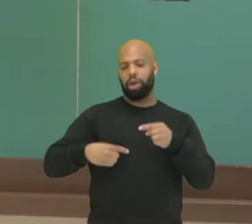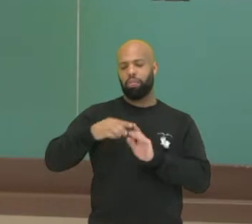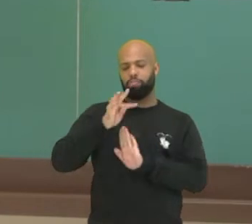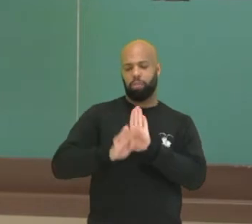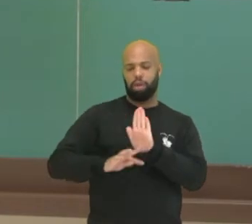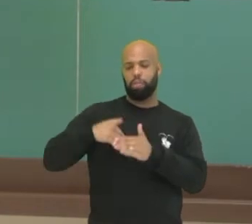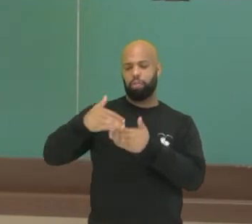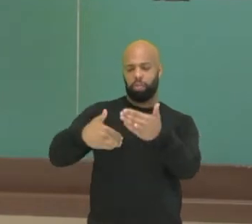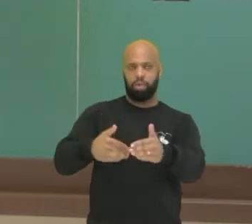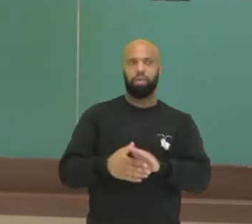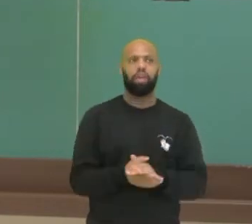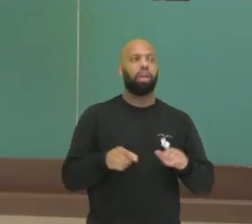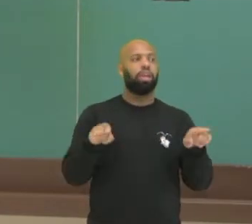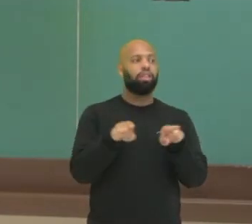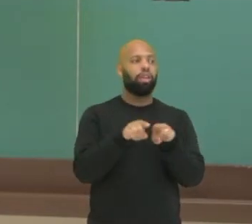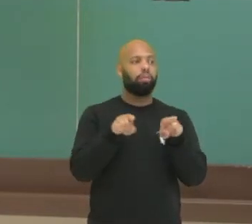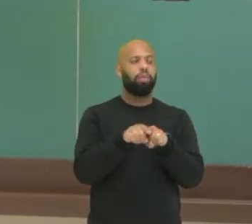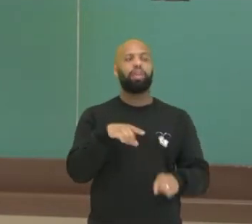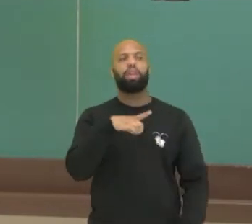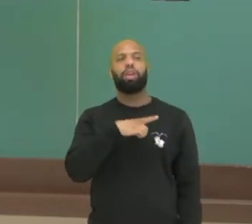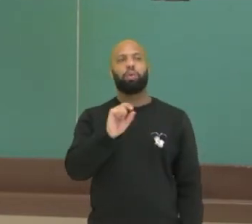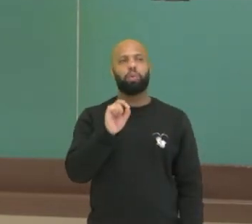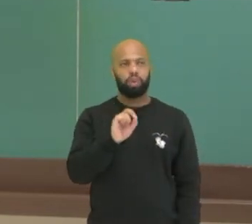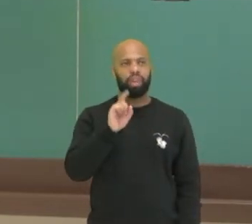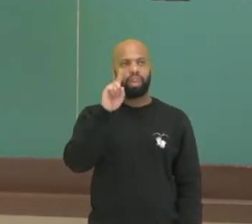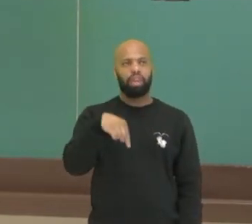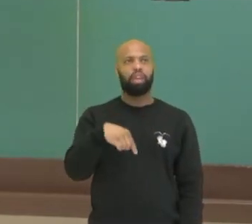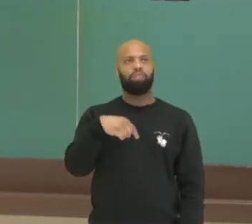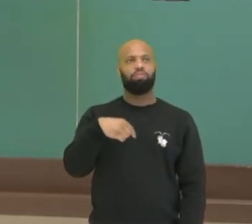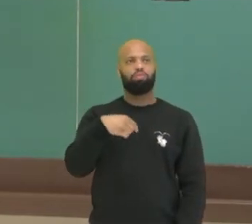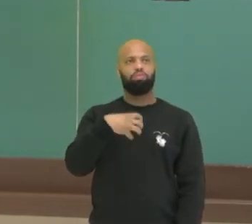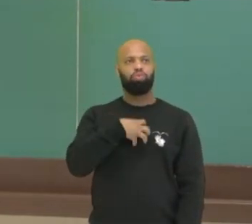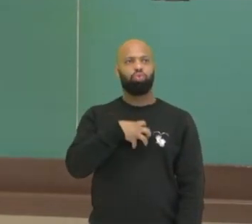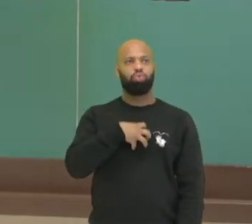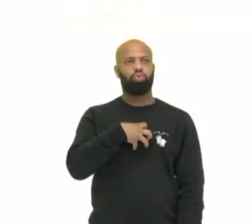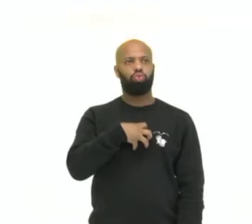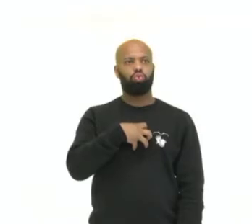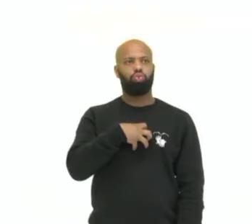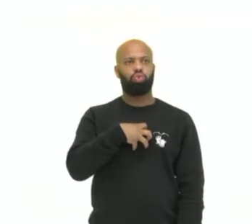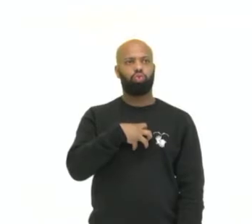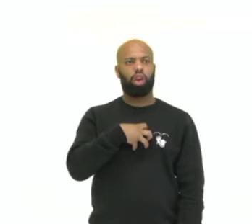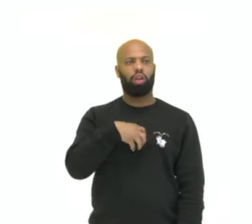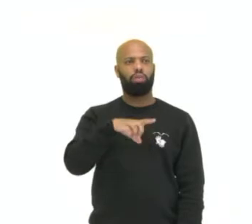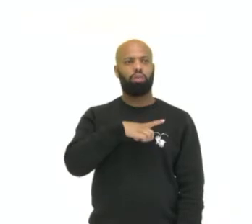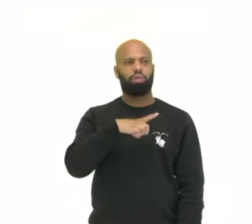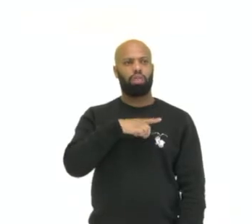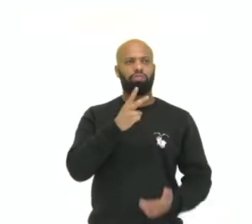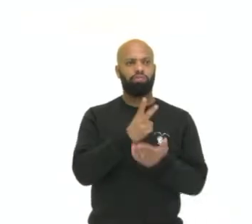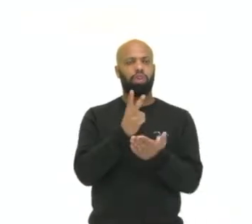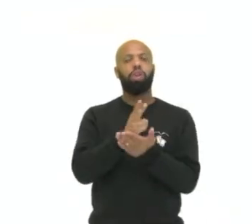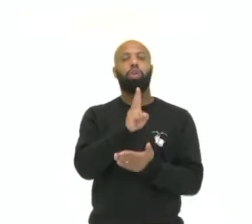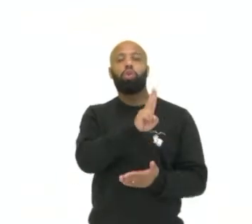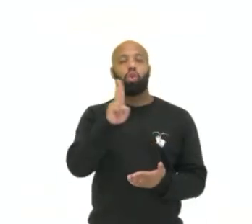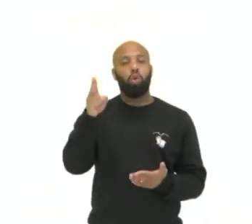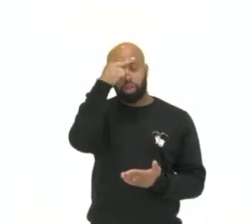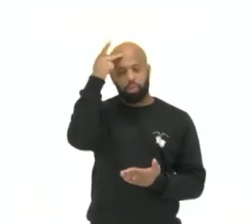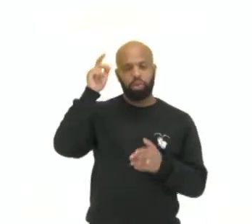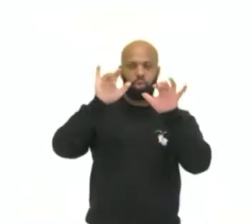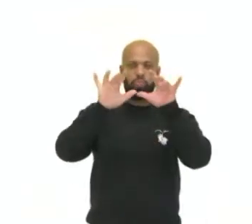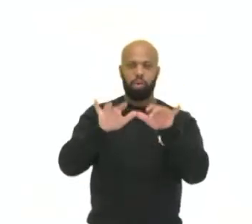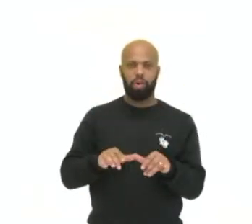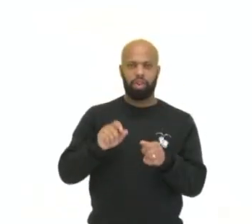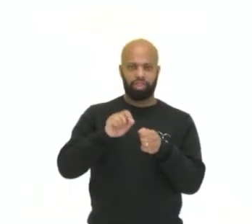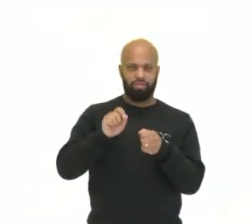texto. E também nós temos aqui, né, a presença do nome do jornalista, né, o Leonardo Guimarães. Então essa